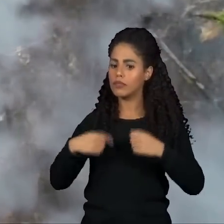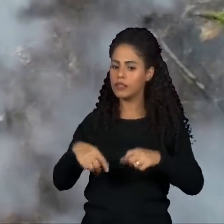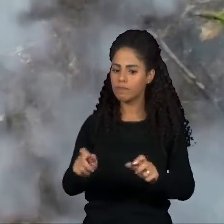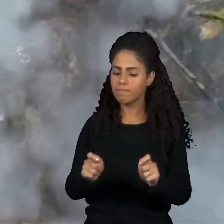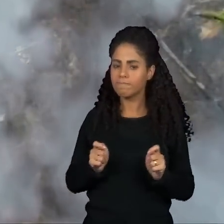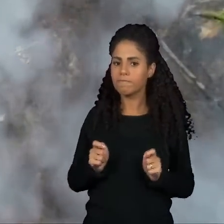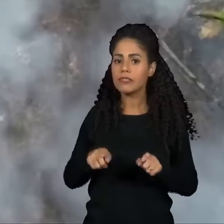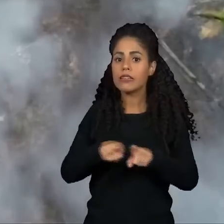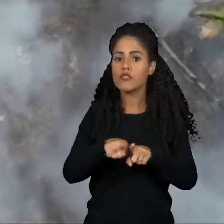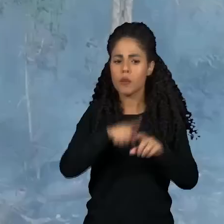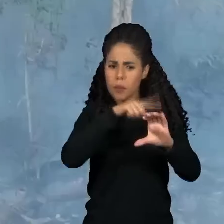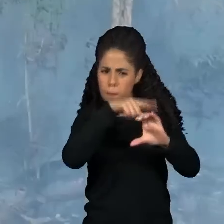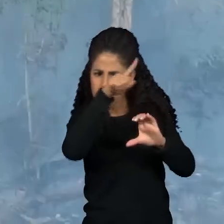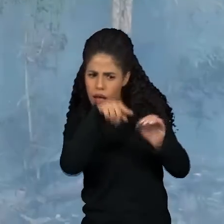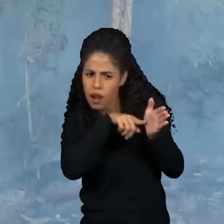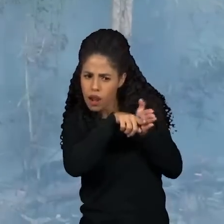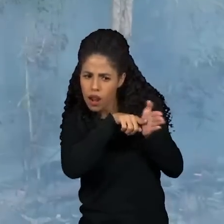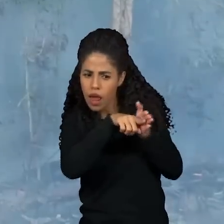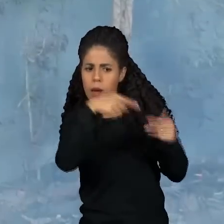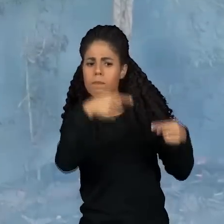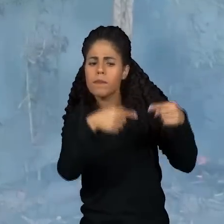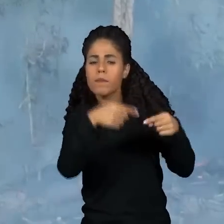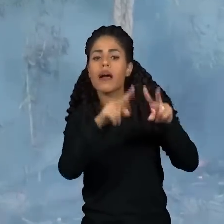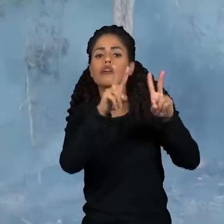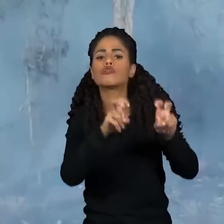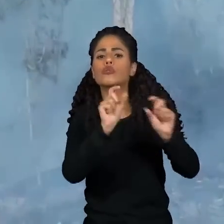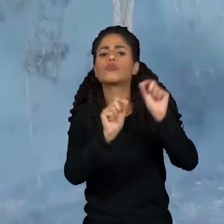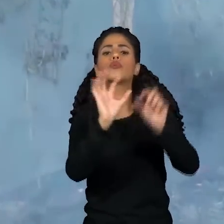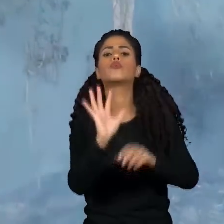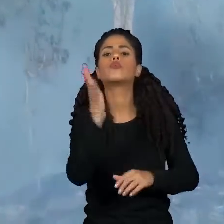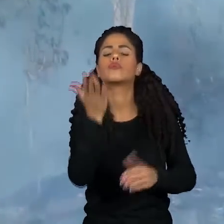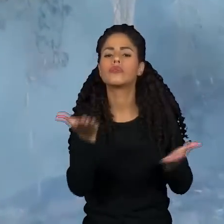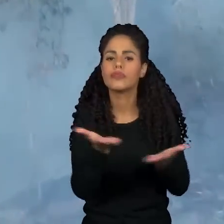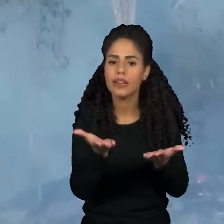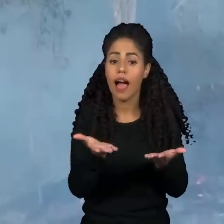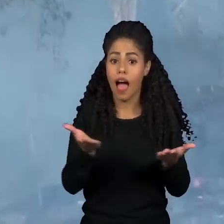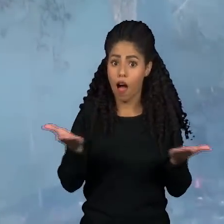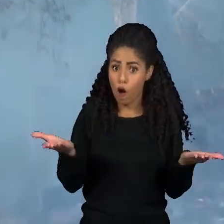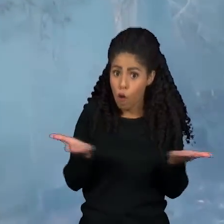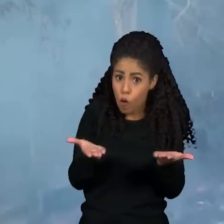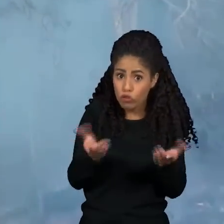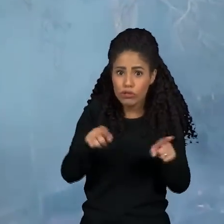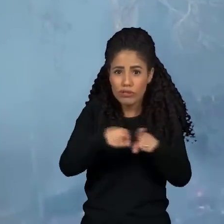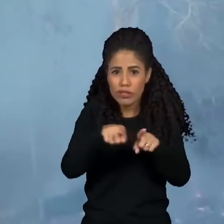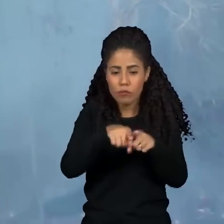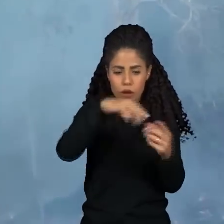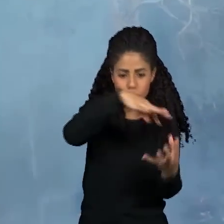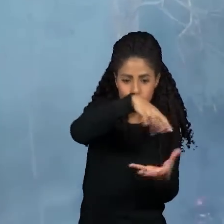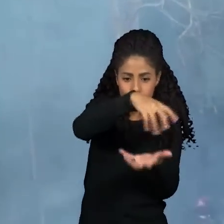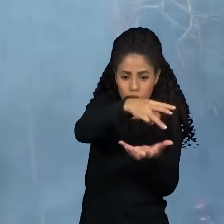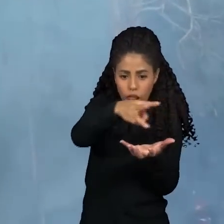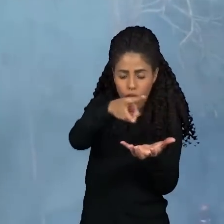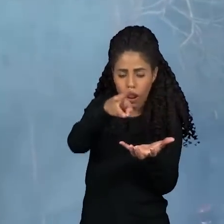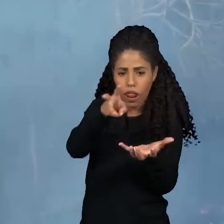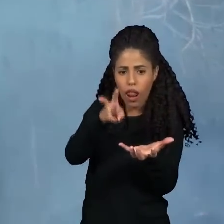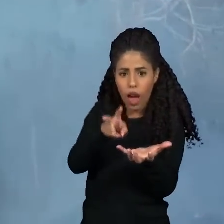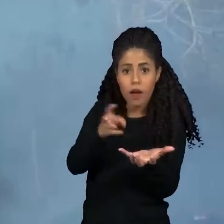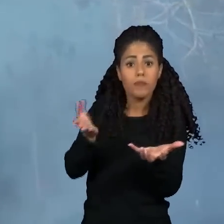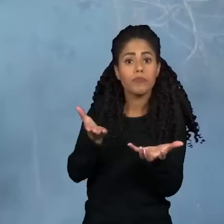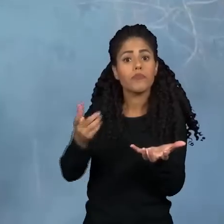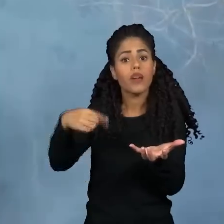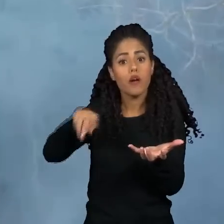meios científicos, permanece o debate sobre a possibilidade da atual era geológica do planeta se